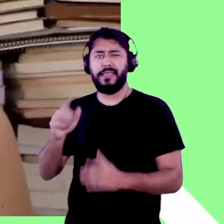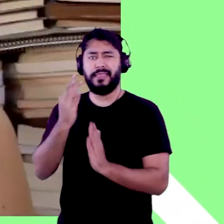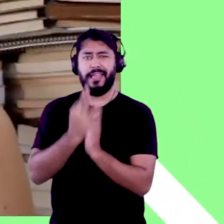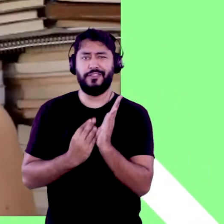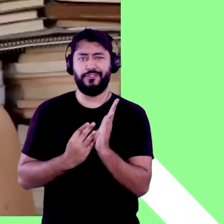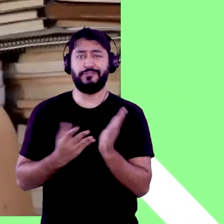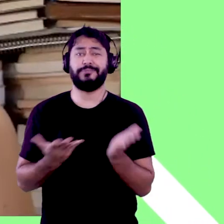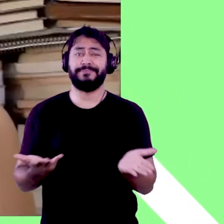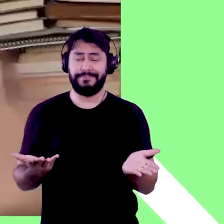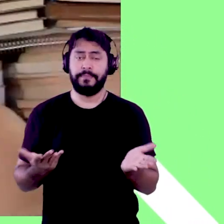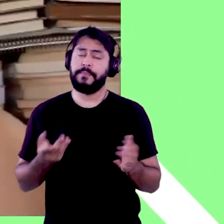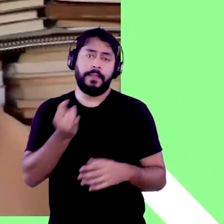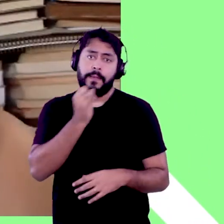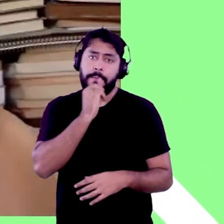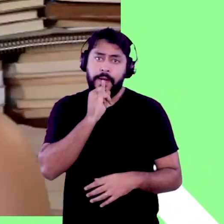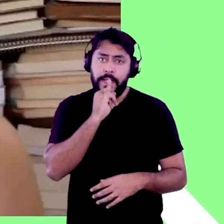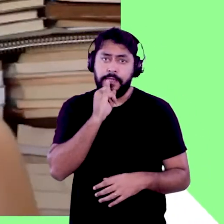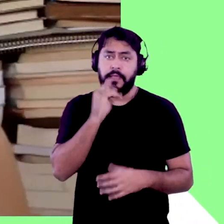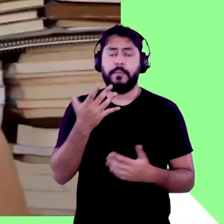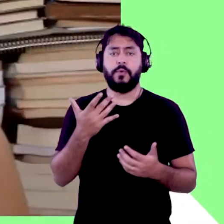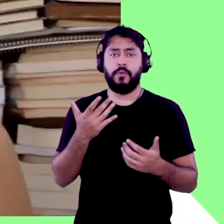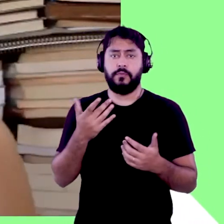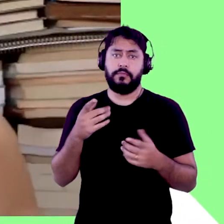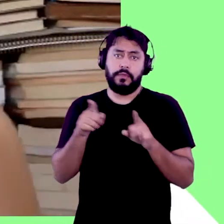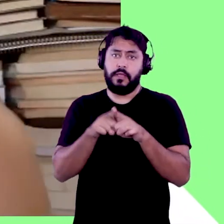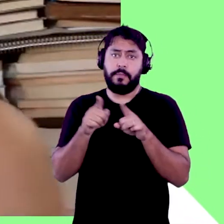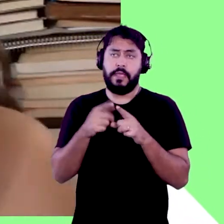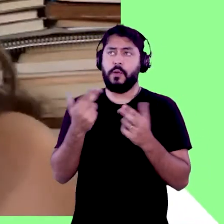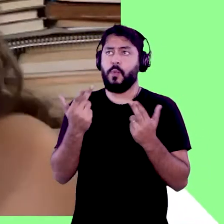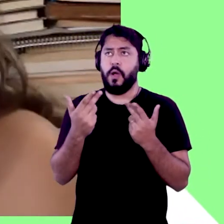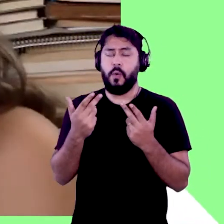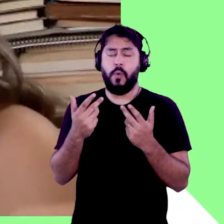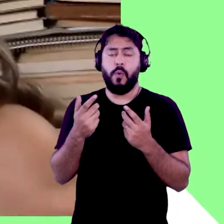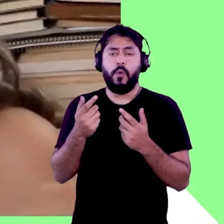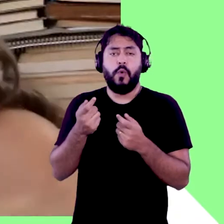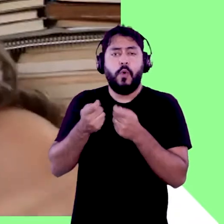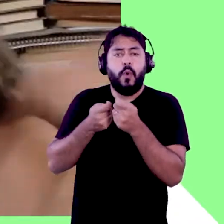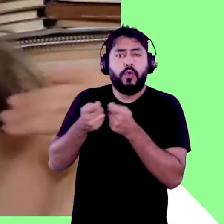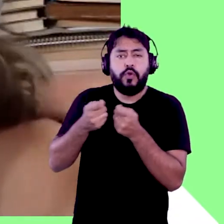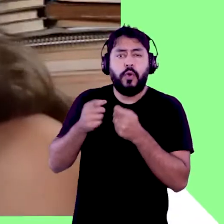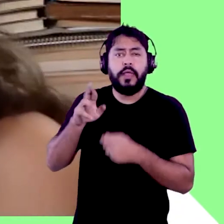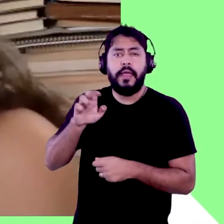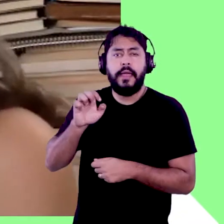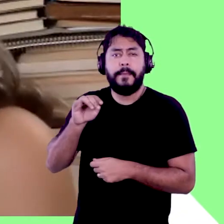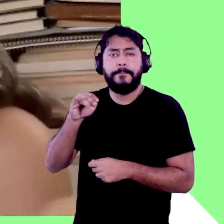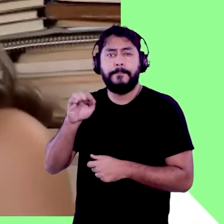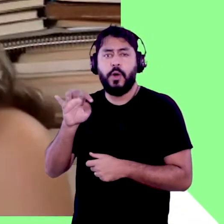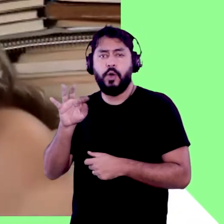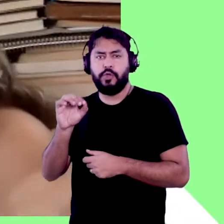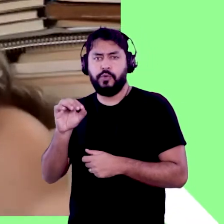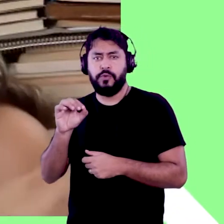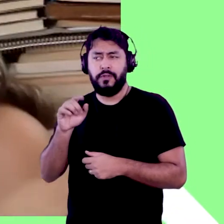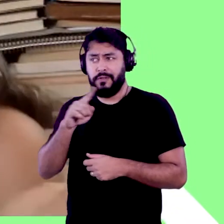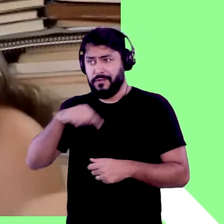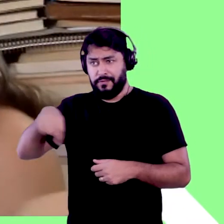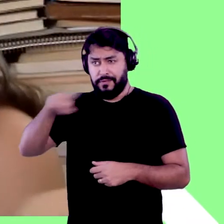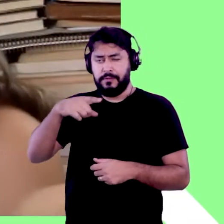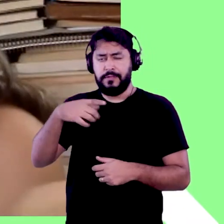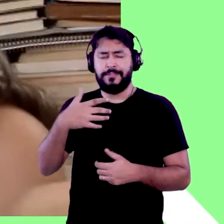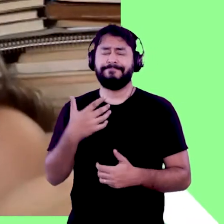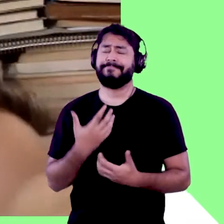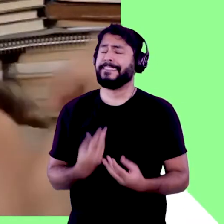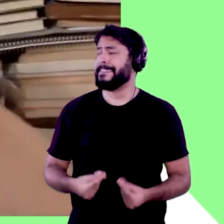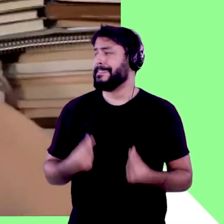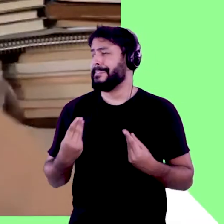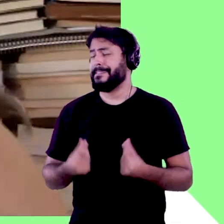podemos trazer aí o exemplo de controle remoto, né? Controle remoto. Quem não sente falta de um controle remoto,